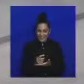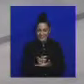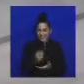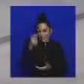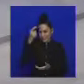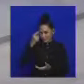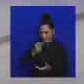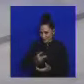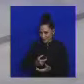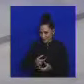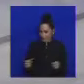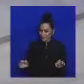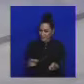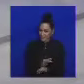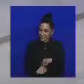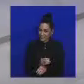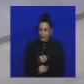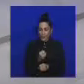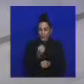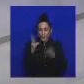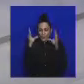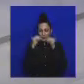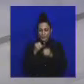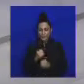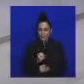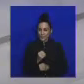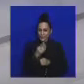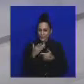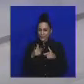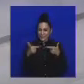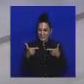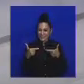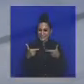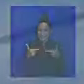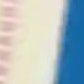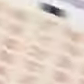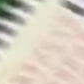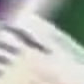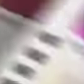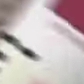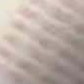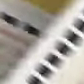foi o sorteio da Quina. Eu vou ficando por aqui. Uma boa noite e boa sorte.